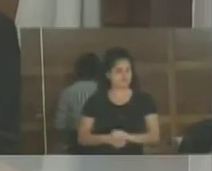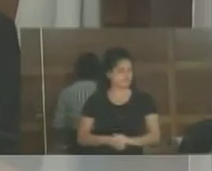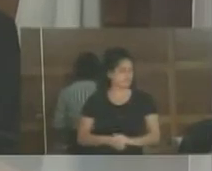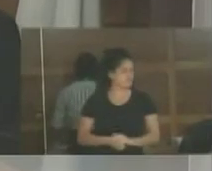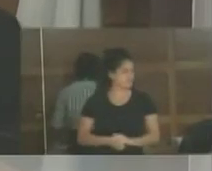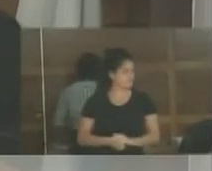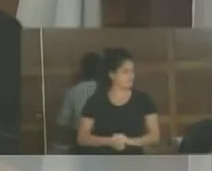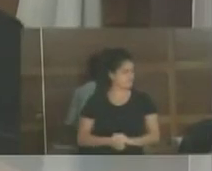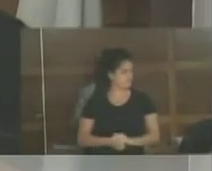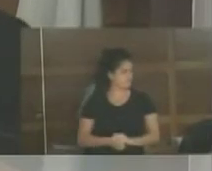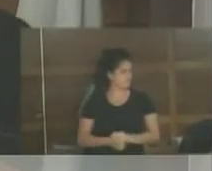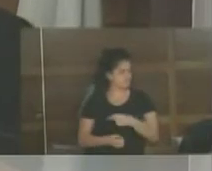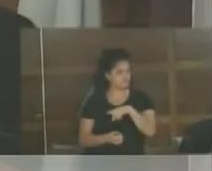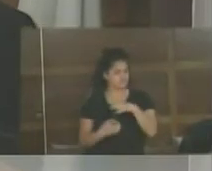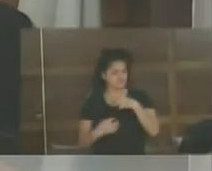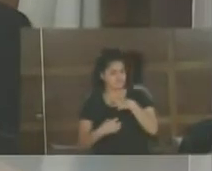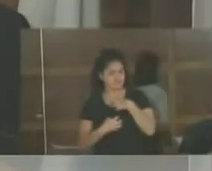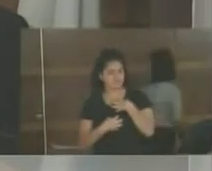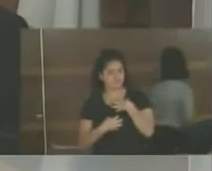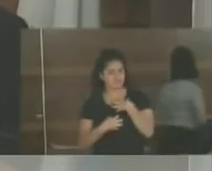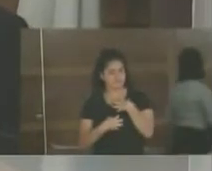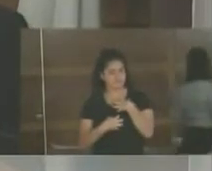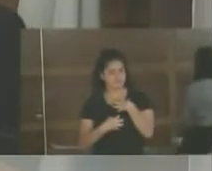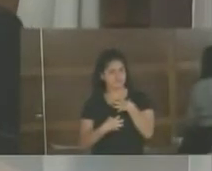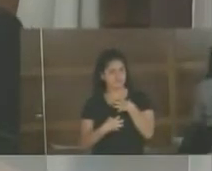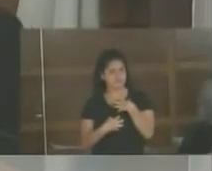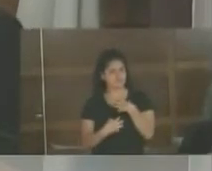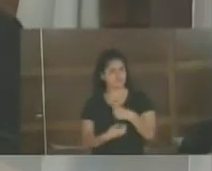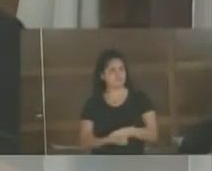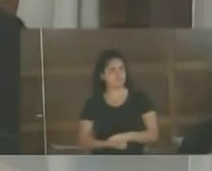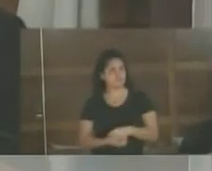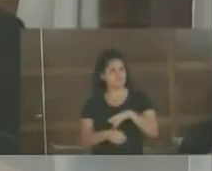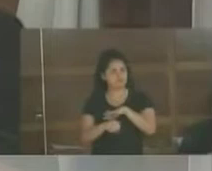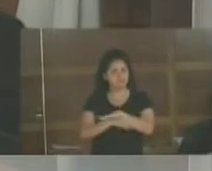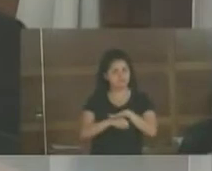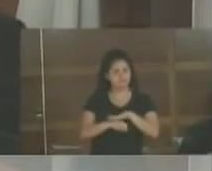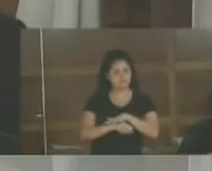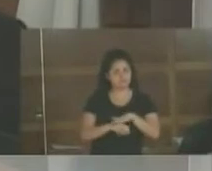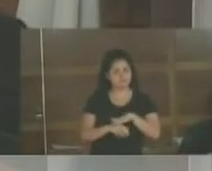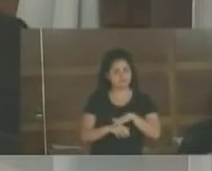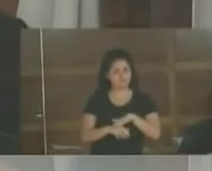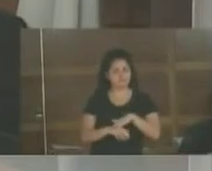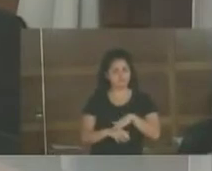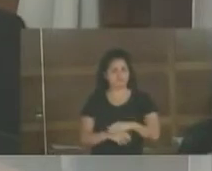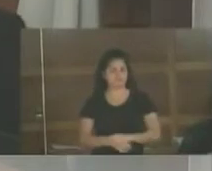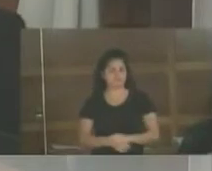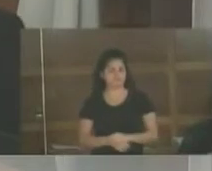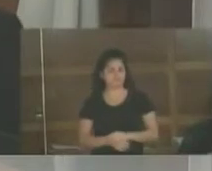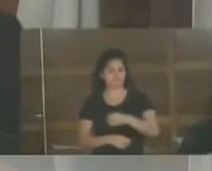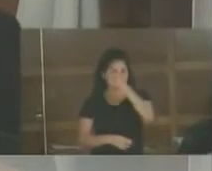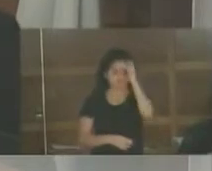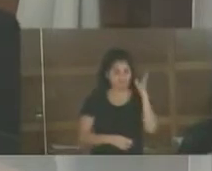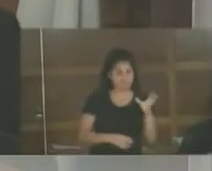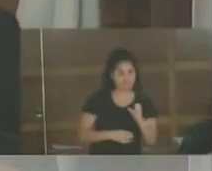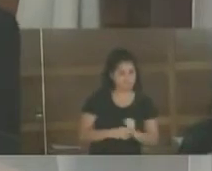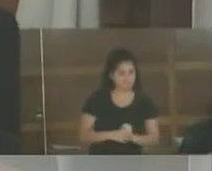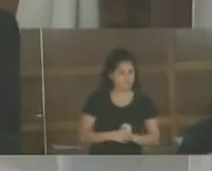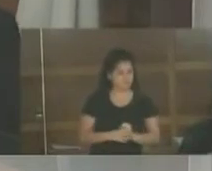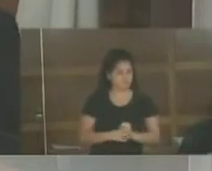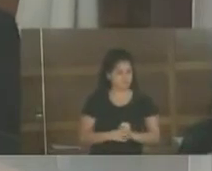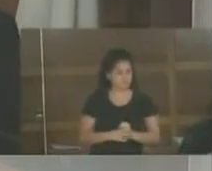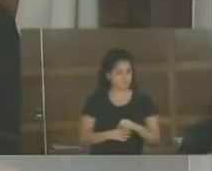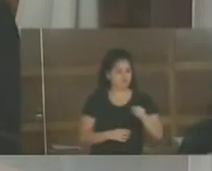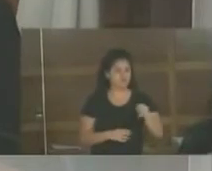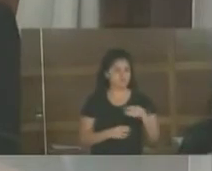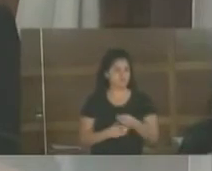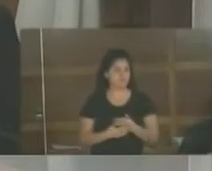Esse sentimento é uma coisa que realmente é uma doença. A pessoa adquire, vai, daqui a pouco não tem